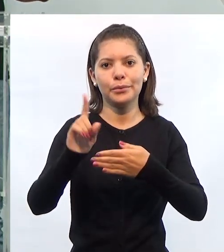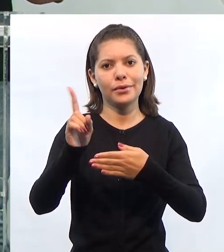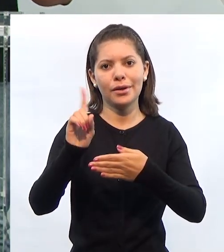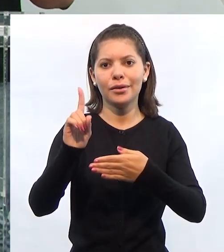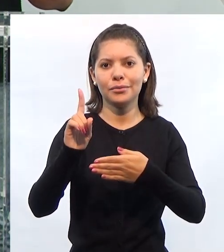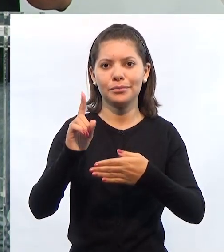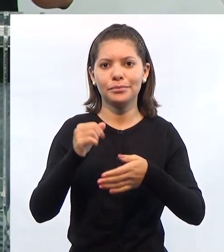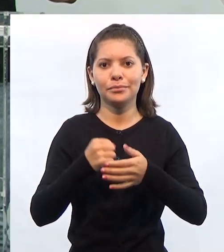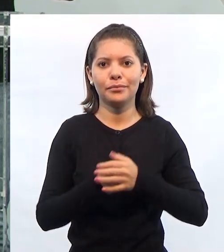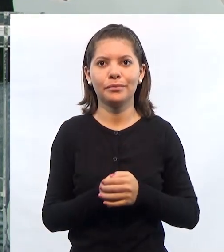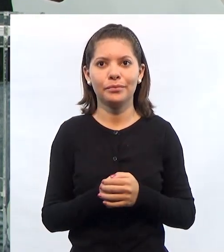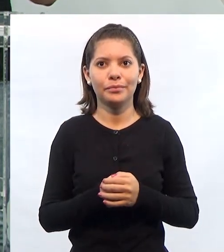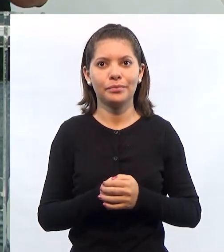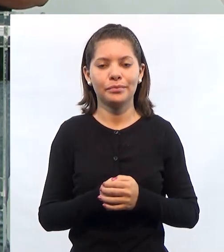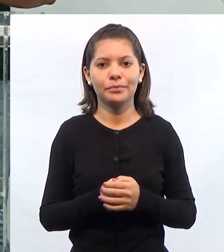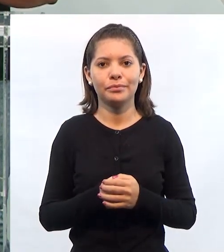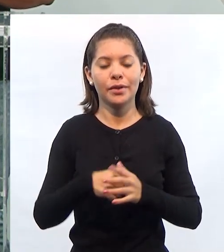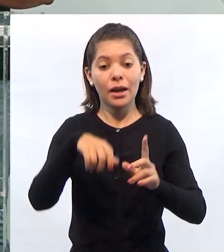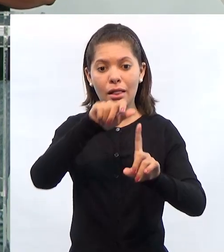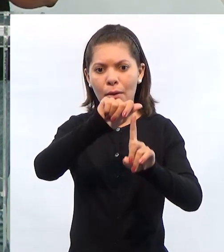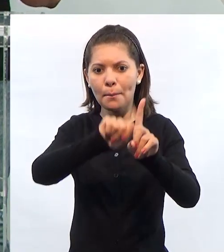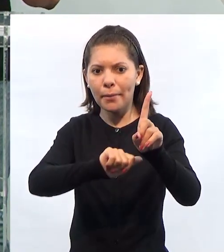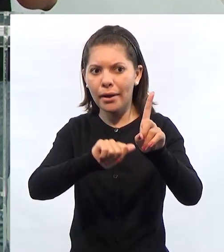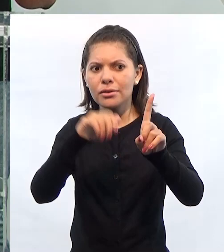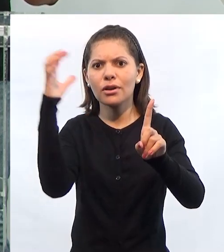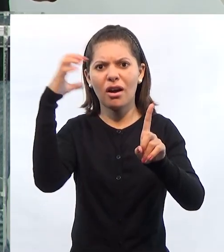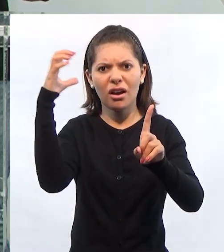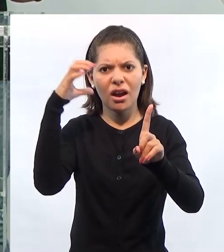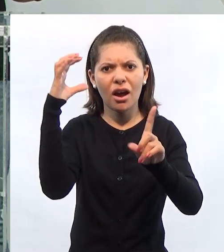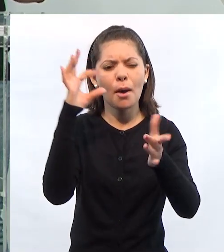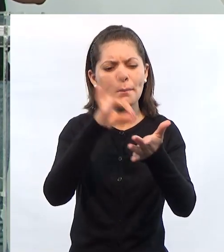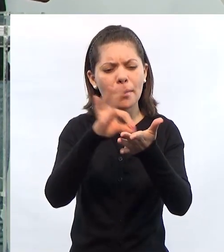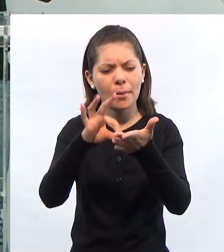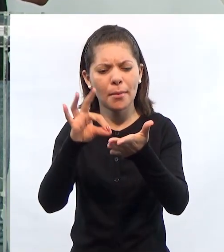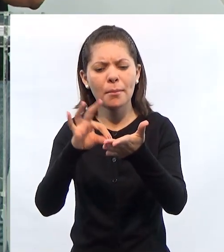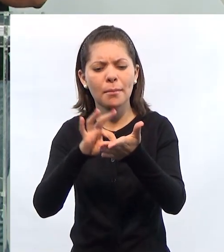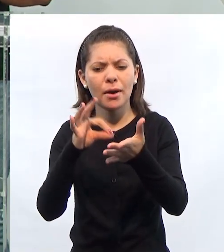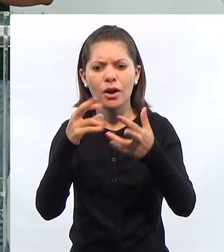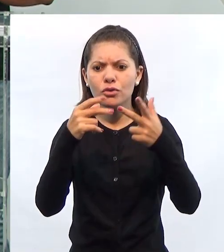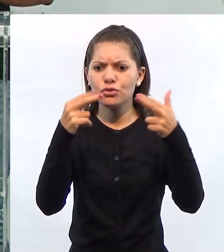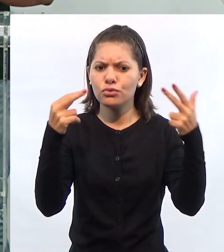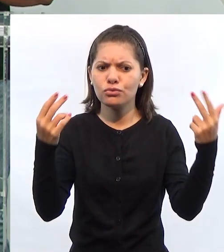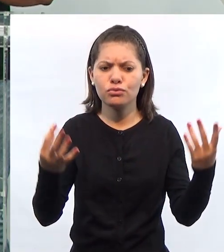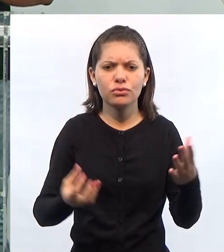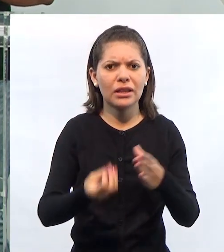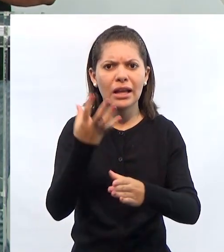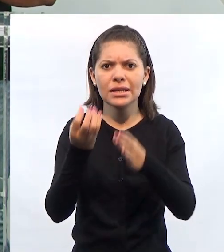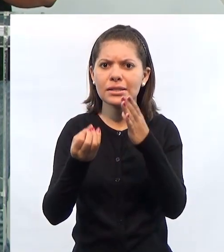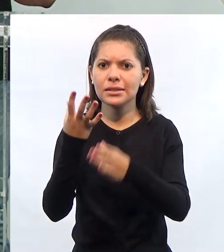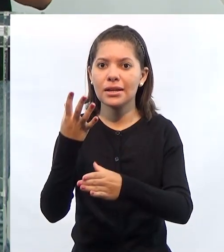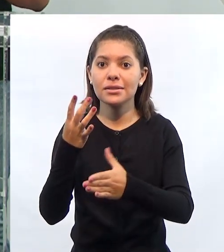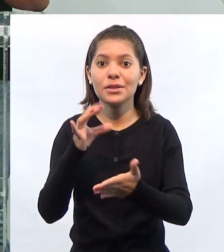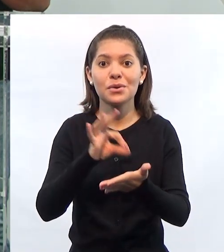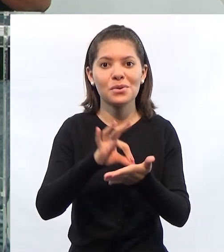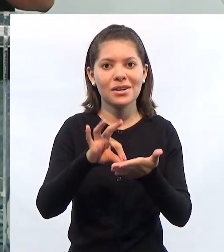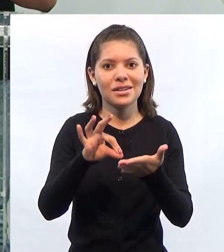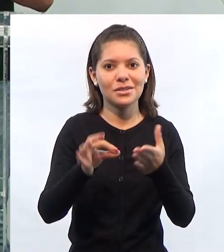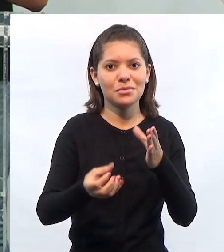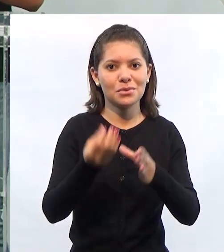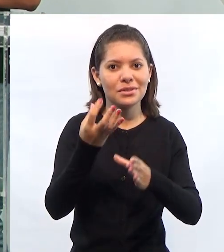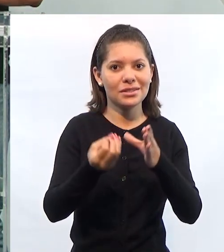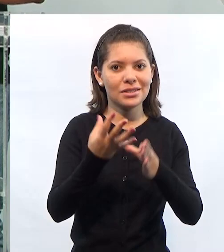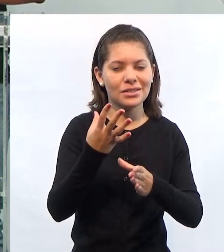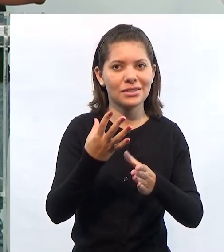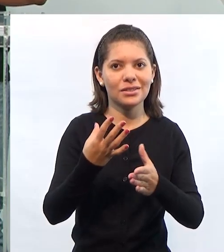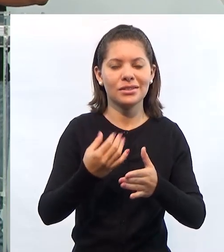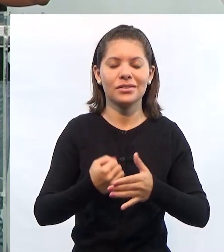que você consegue produzir bastante grãos, está chovendo e tal, então tem essa produção de grãos. Esses grãos são produzidos e